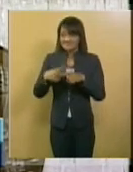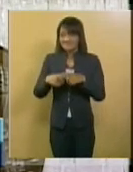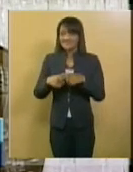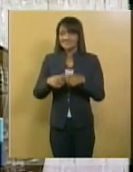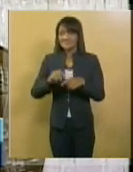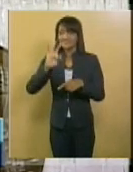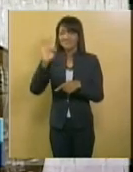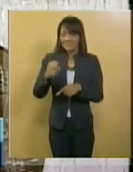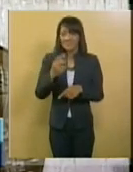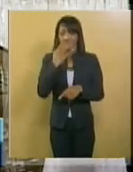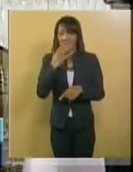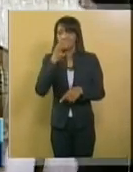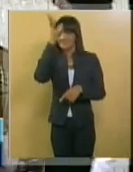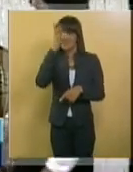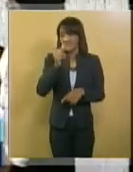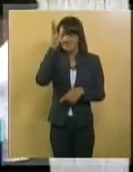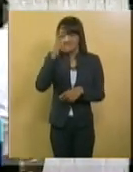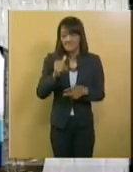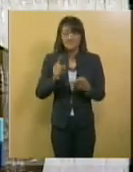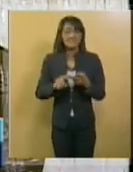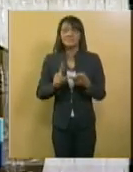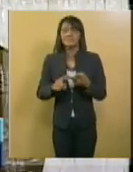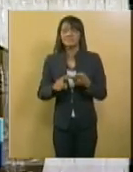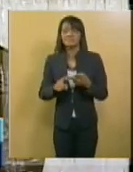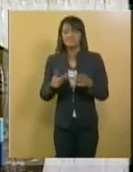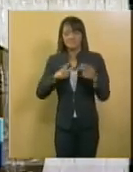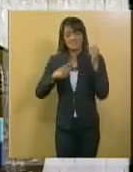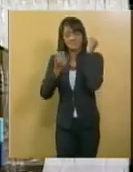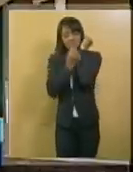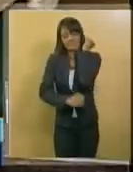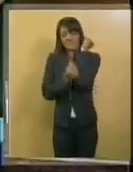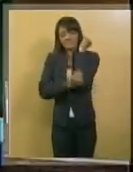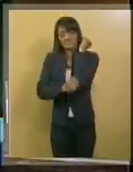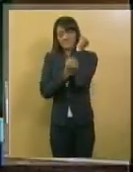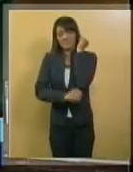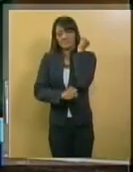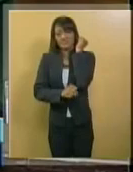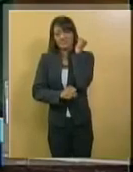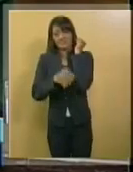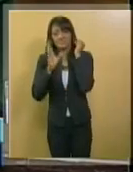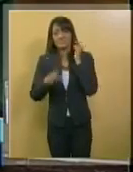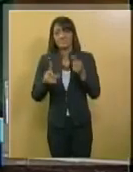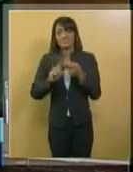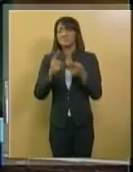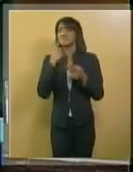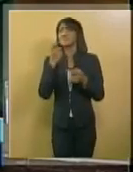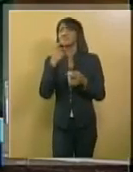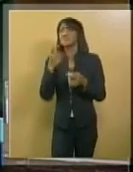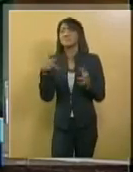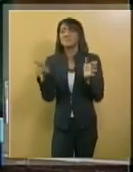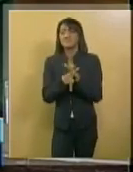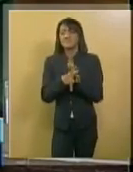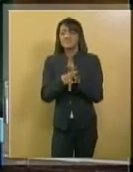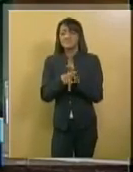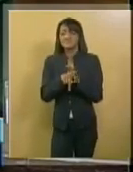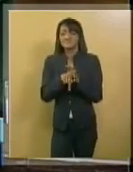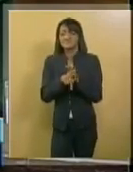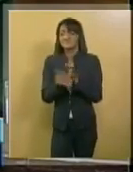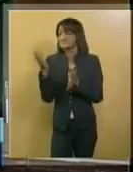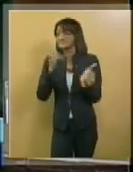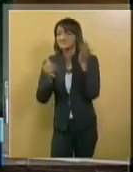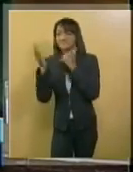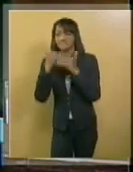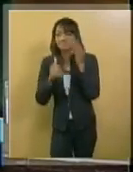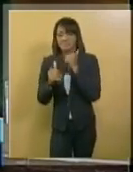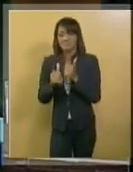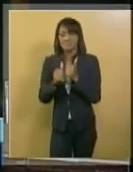são currais, galinheiros e chiqueiros, porque tem as fezes, que é a matéria orgânica putrefata, e tem o sangue dos animais para poder alimentar os ovos